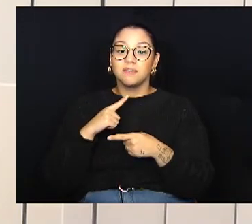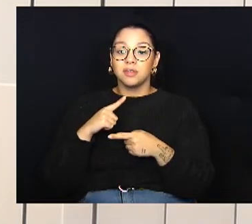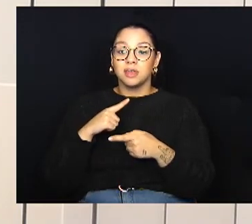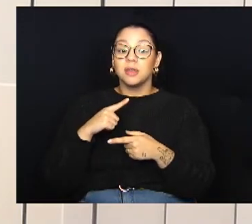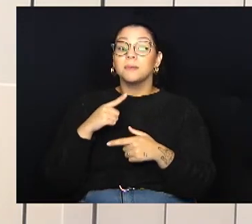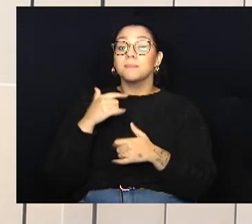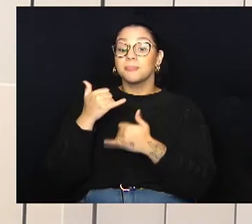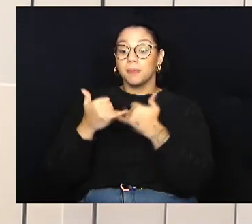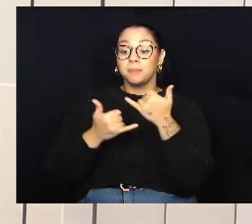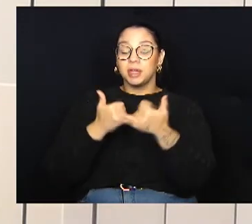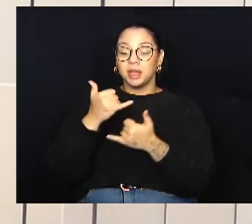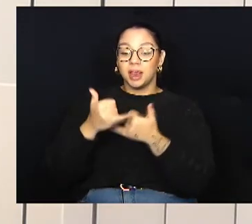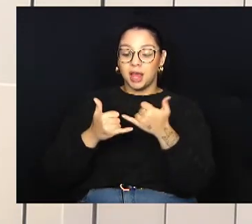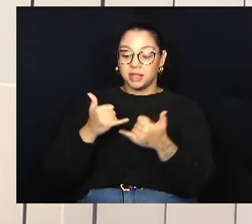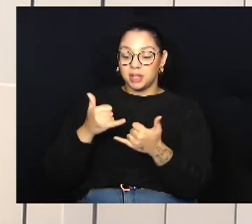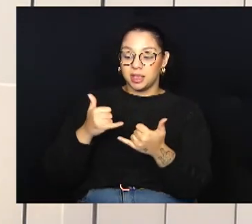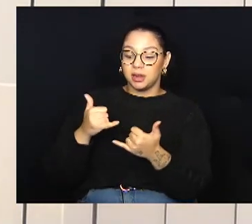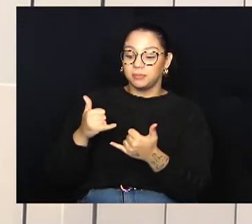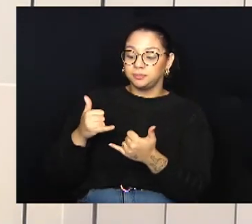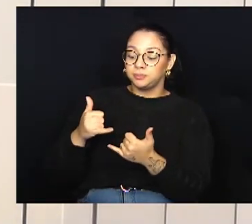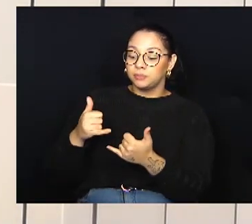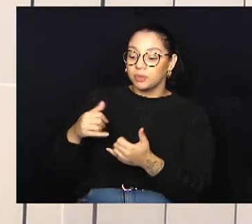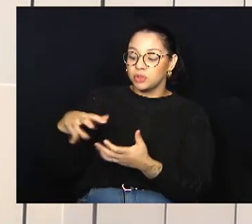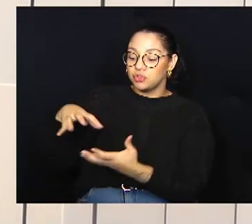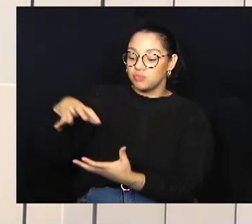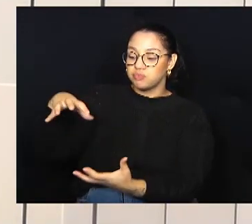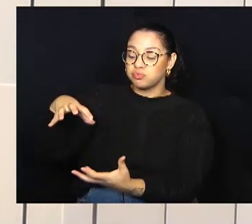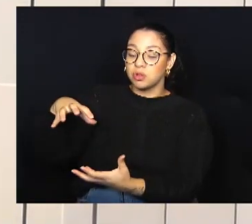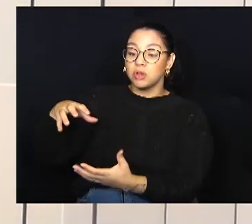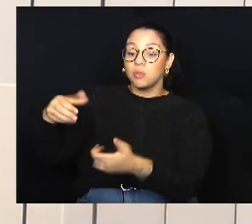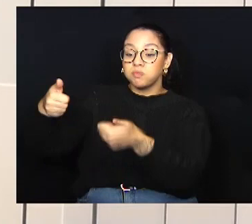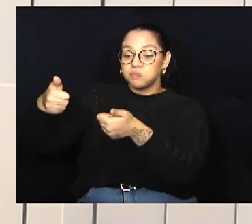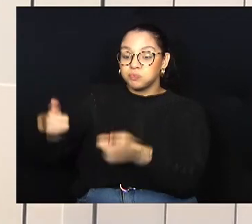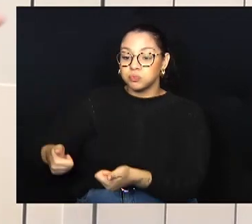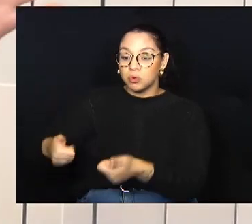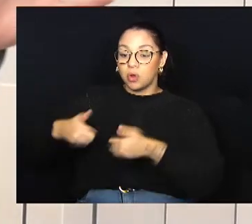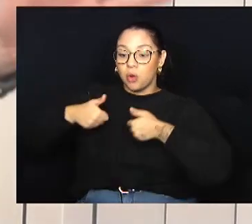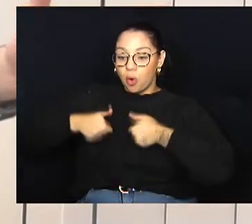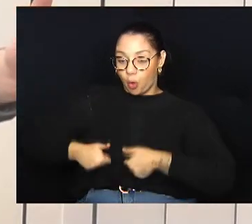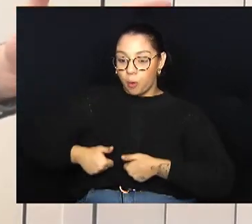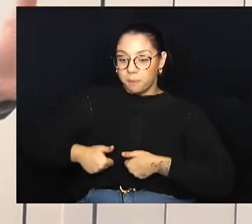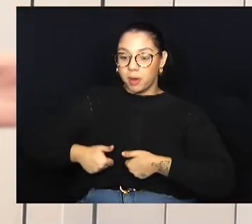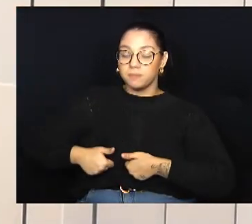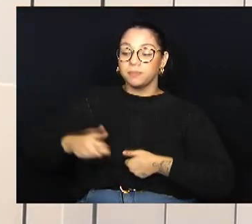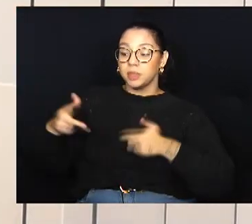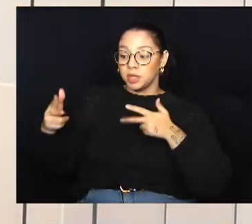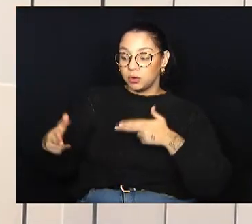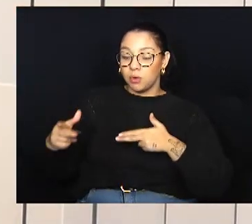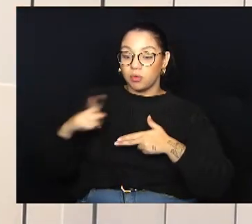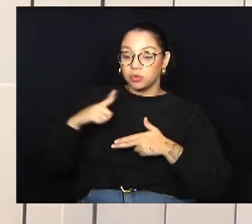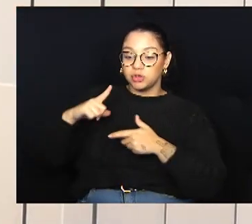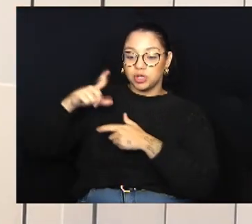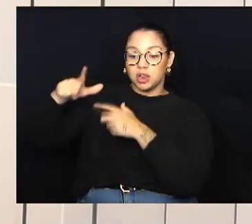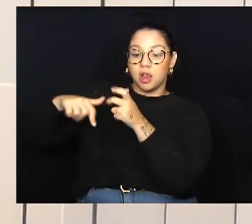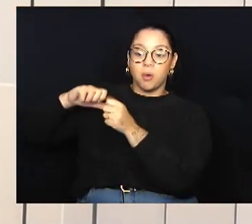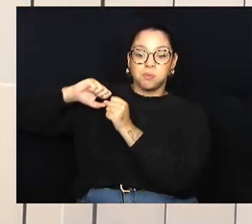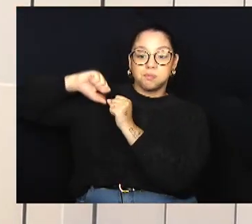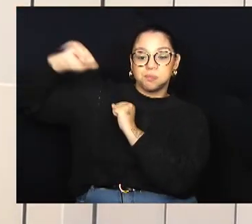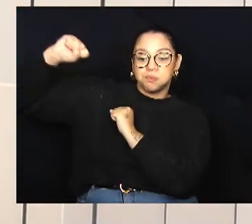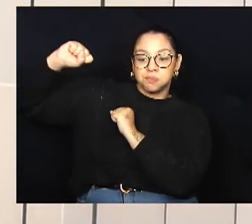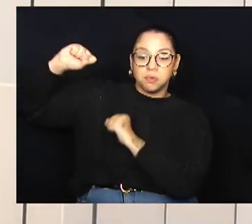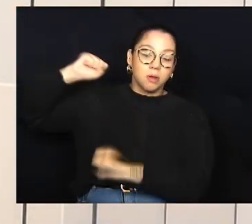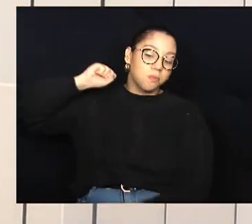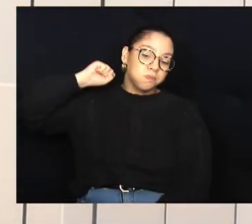que utilizava a camisa de Vini Júnior em janeiro deste ano e que se identifique os outros